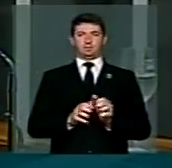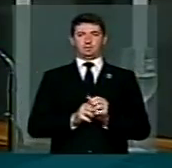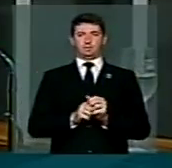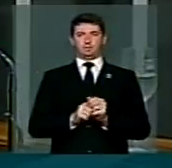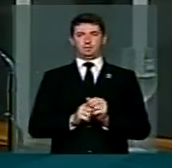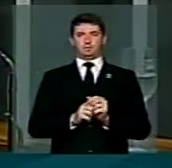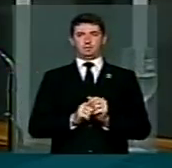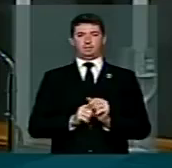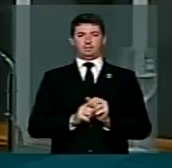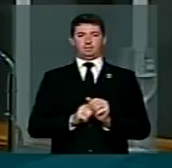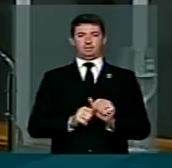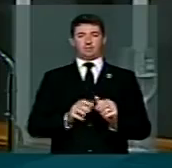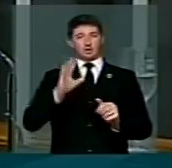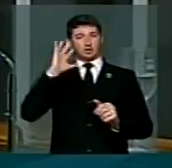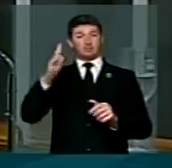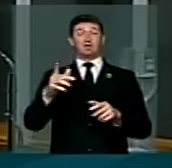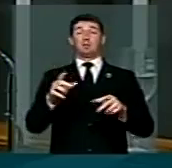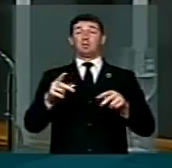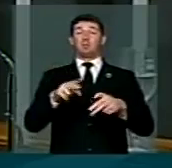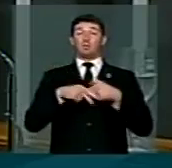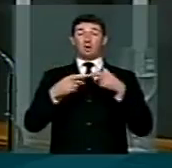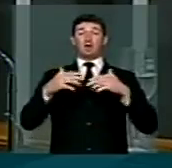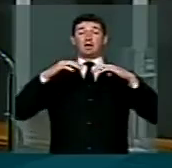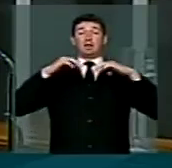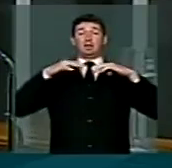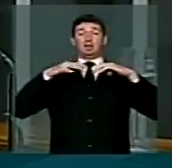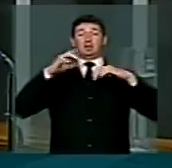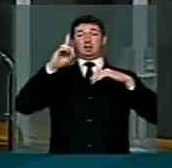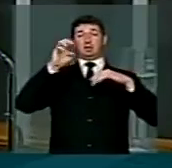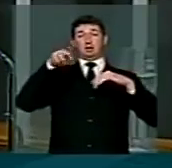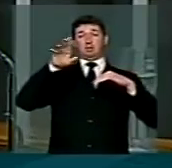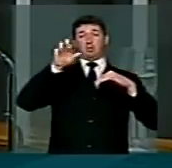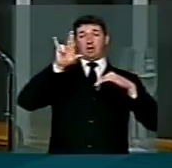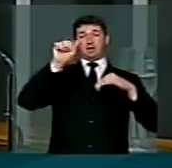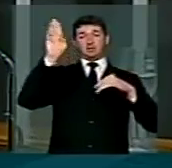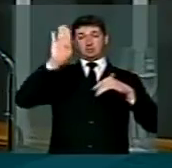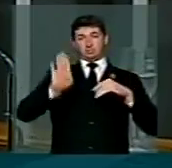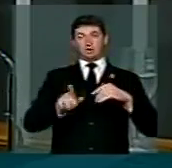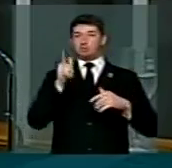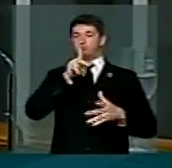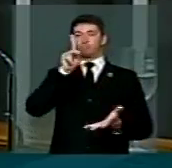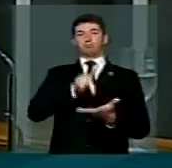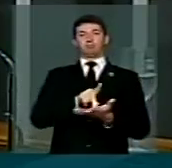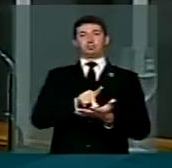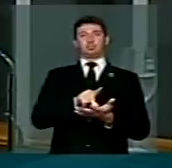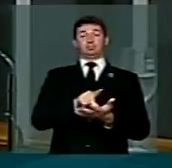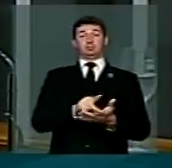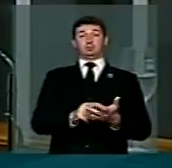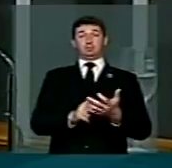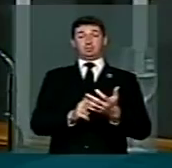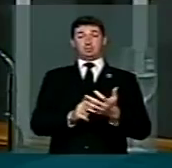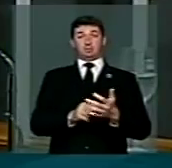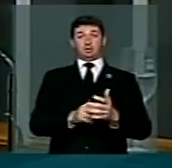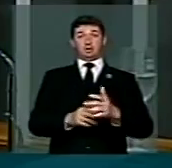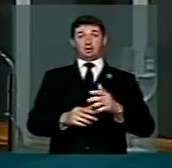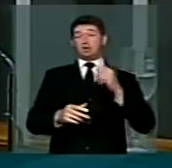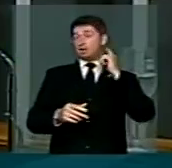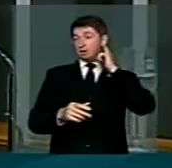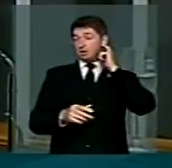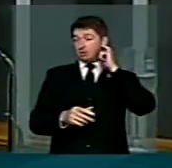como condição para que a democracia no Brasil se consolide. A preparação deste importante